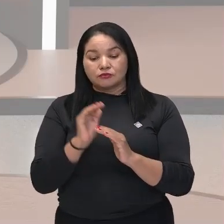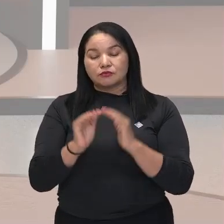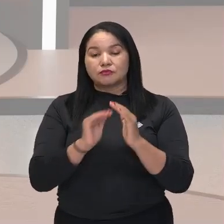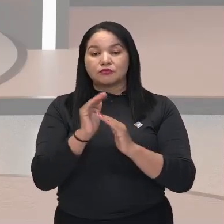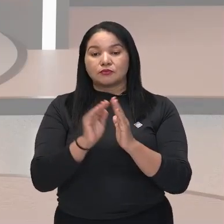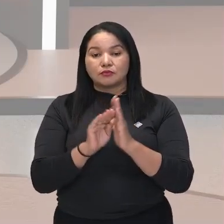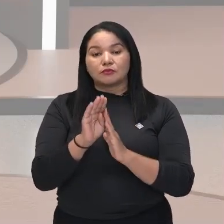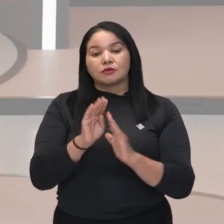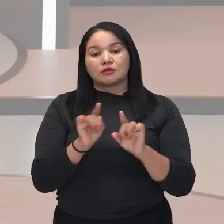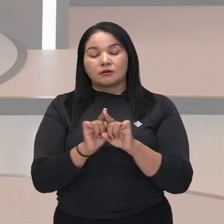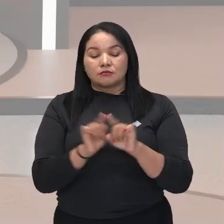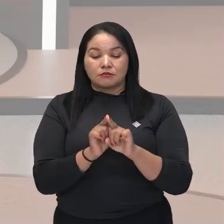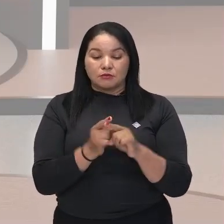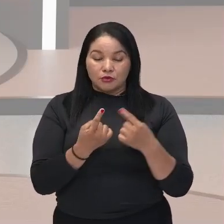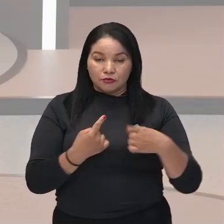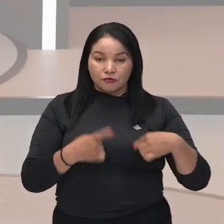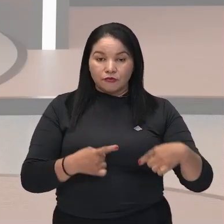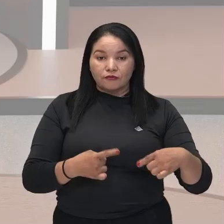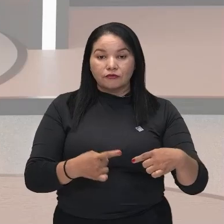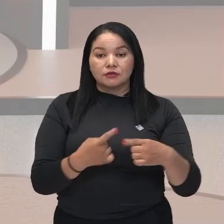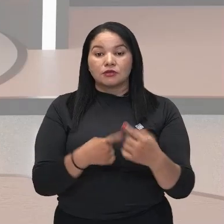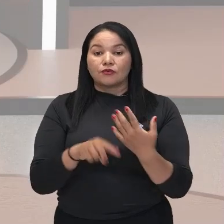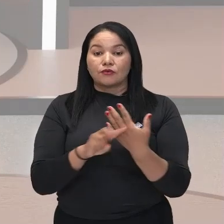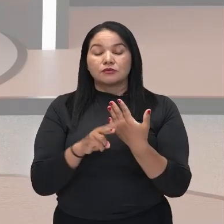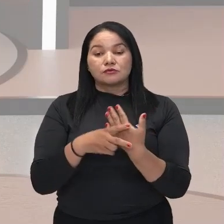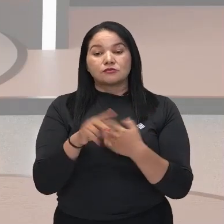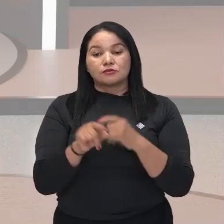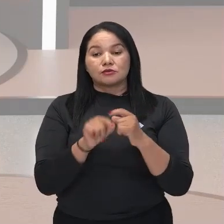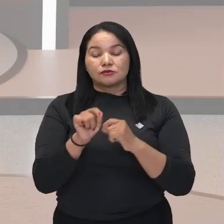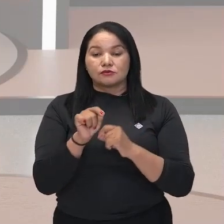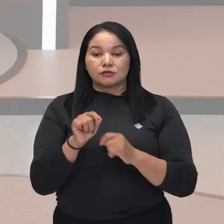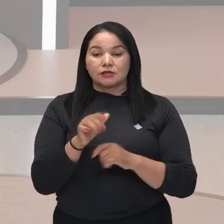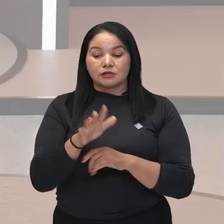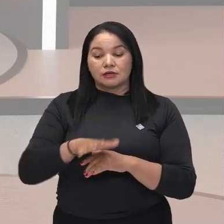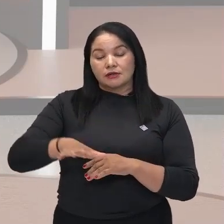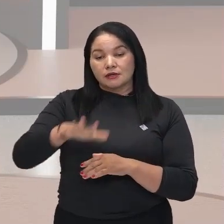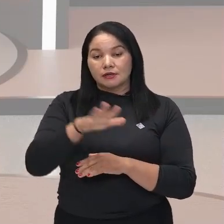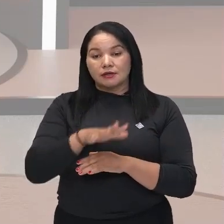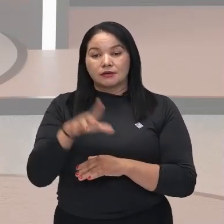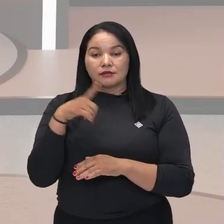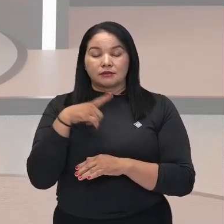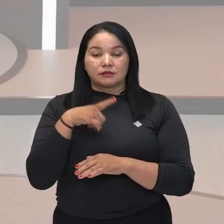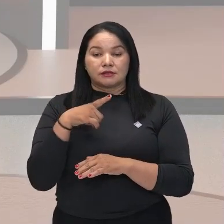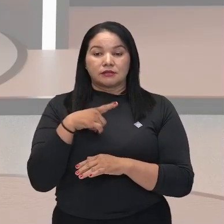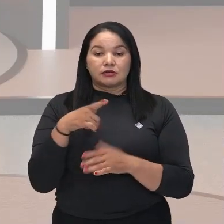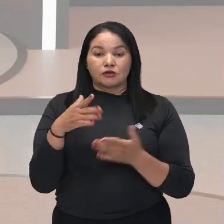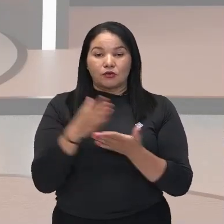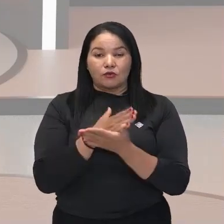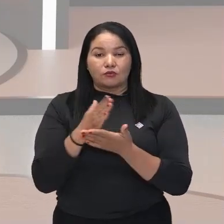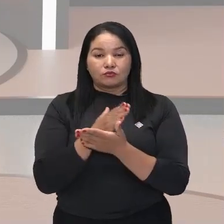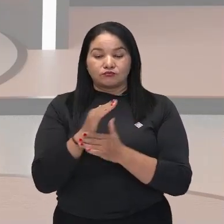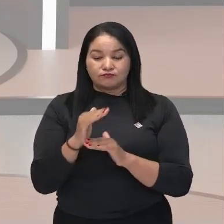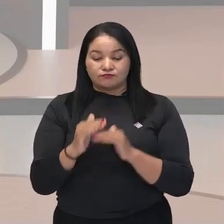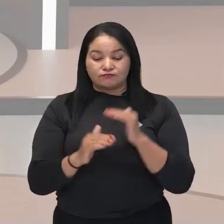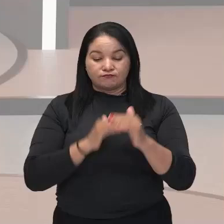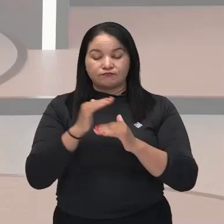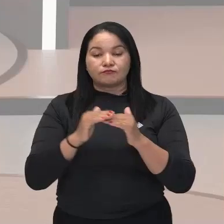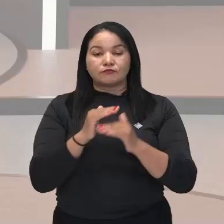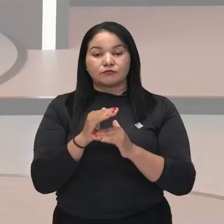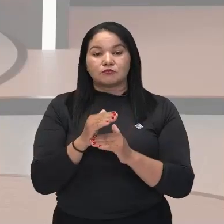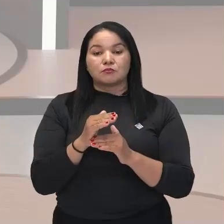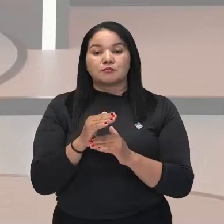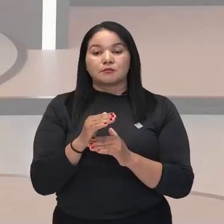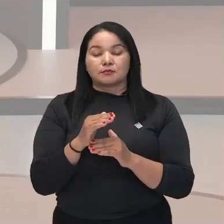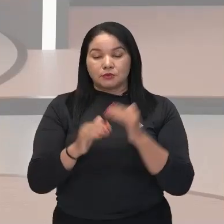muitos conflitos e, consequentemente, também essa área, acaba se desenvolvendo bastante. Então, o